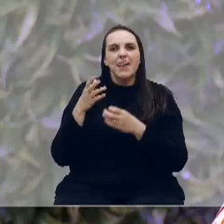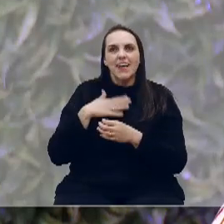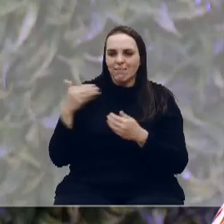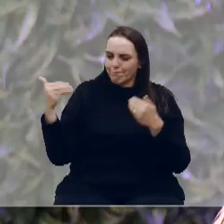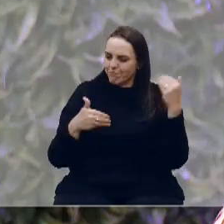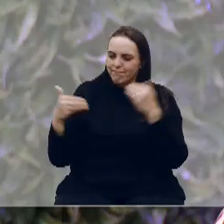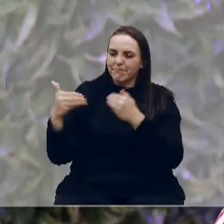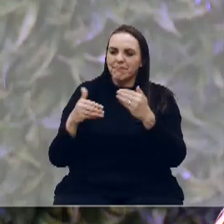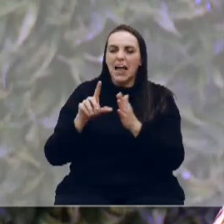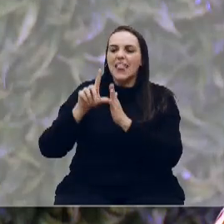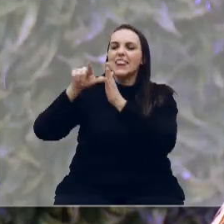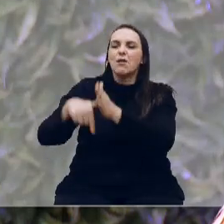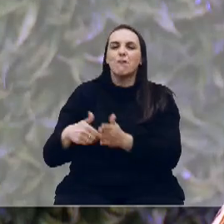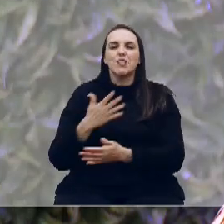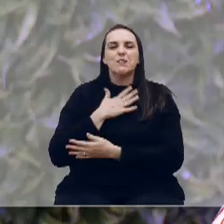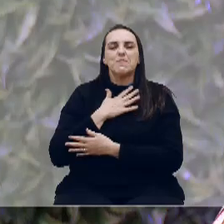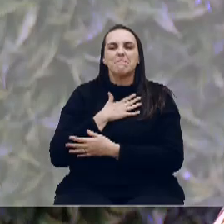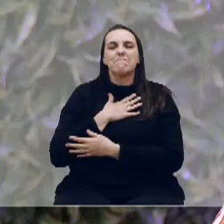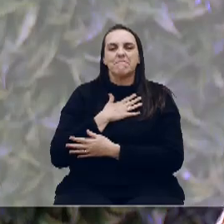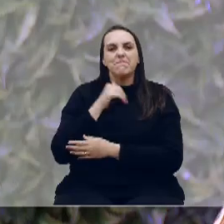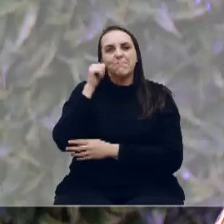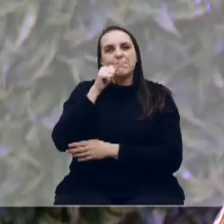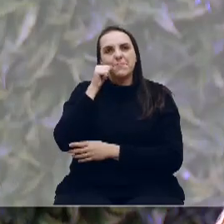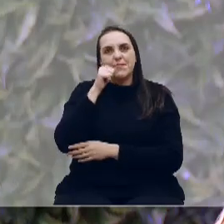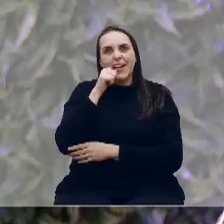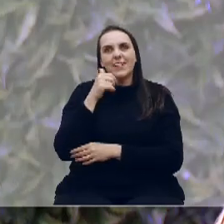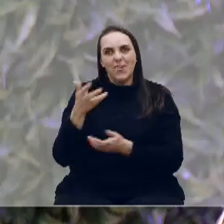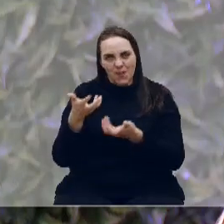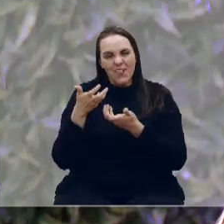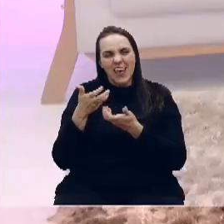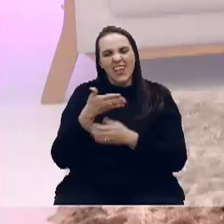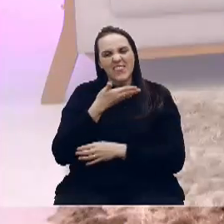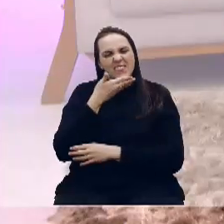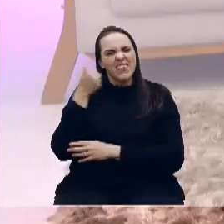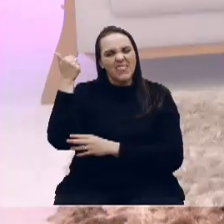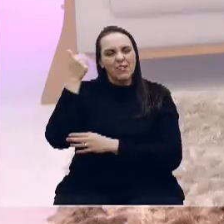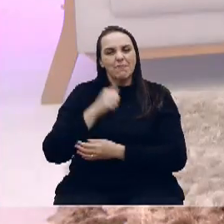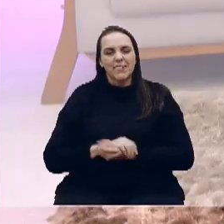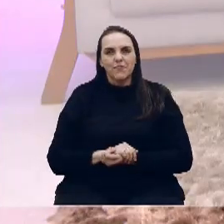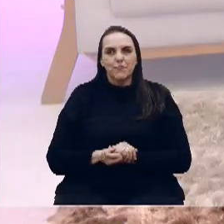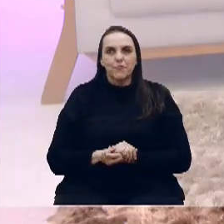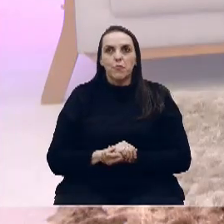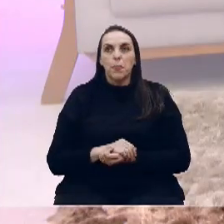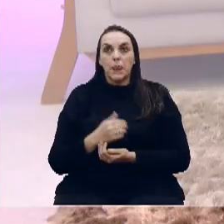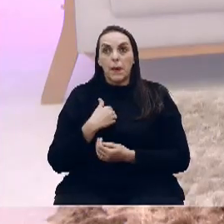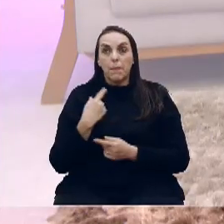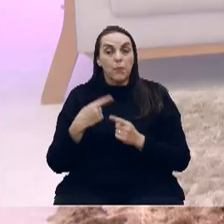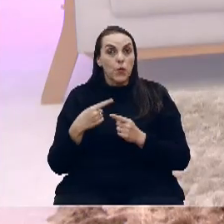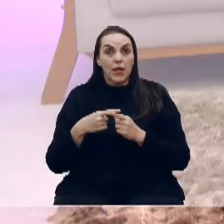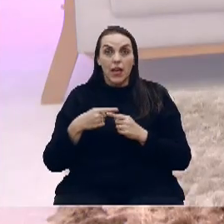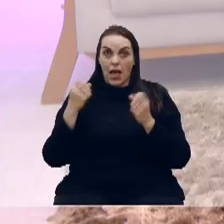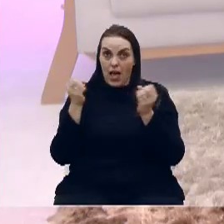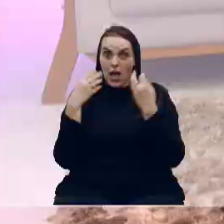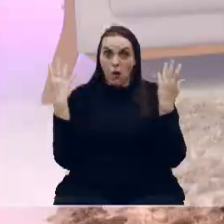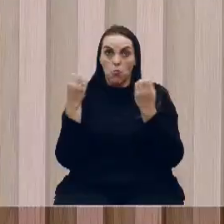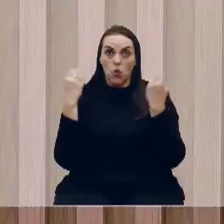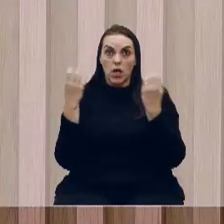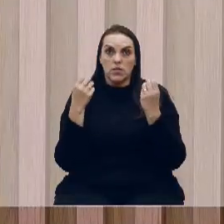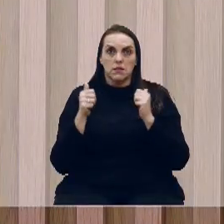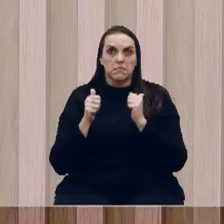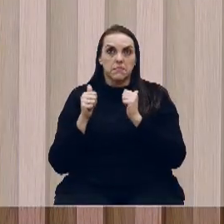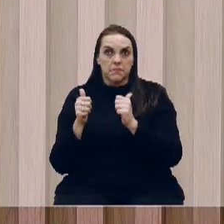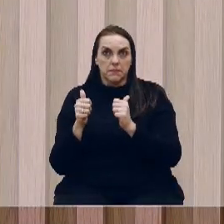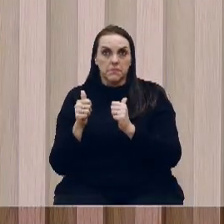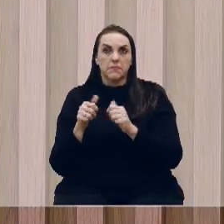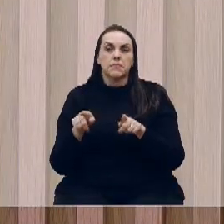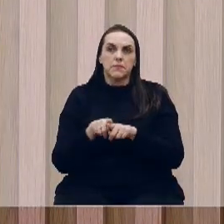vieram depois de mim. E eu acho que isso vai valer a pena. Até porque a gente sabe, ambulância também, acho que nem ambulância é